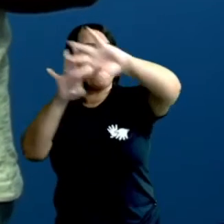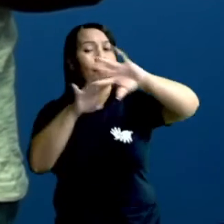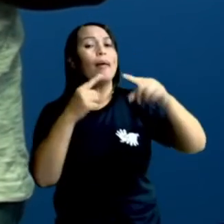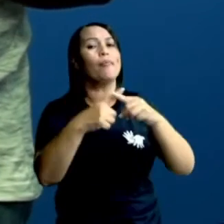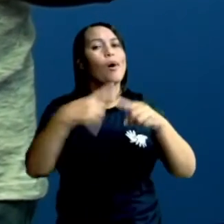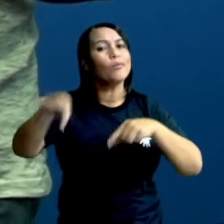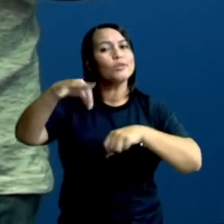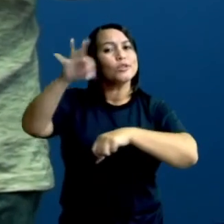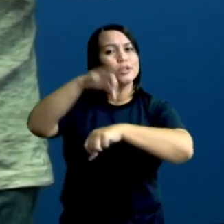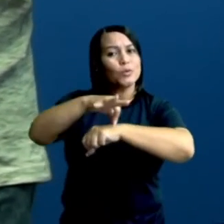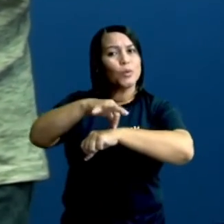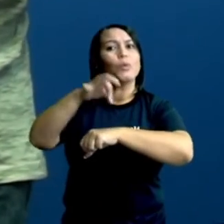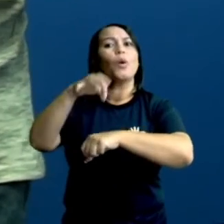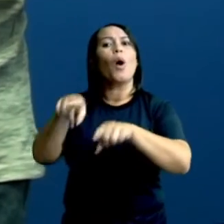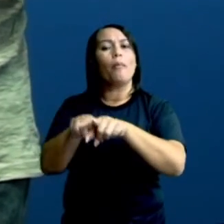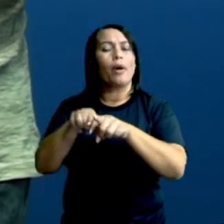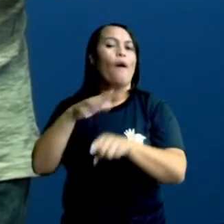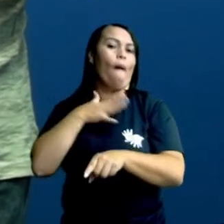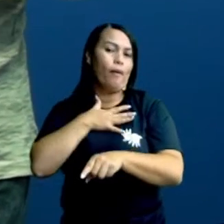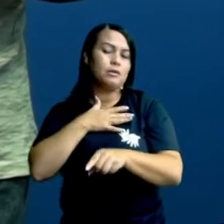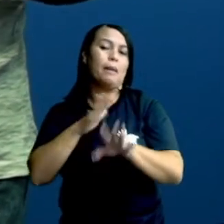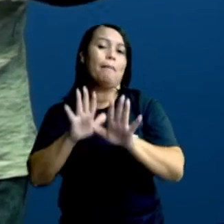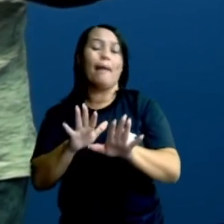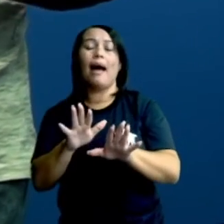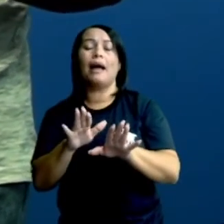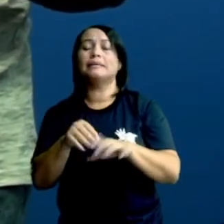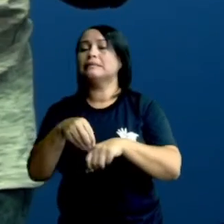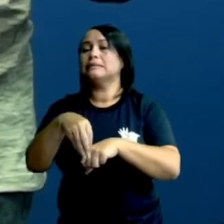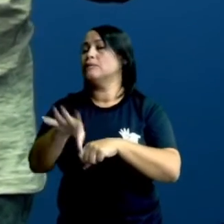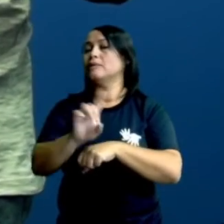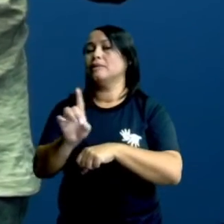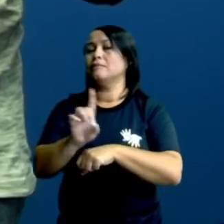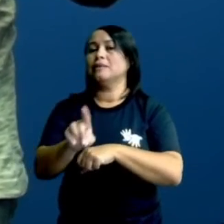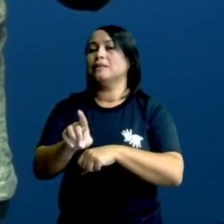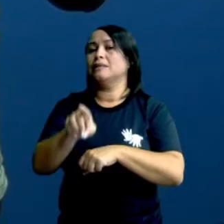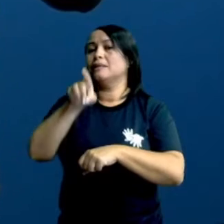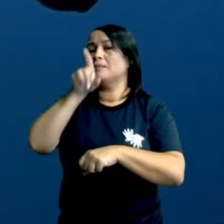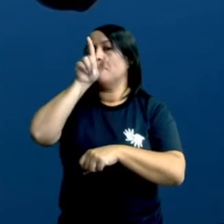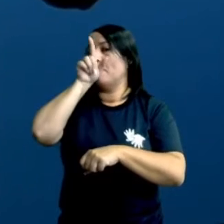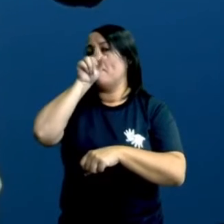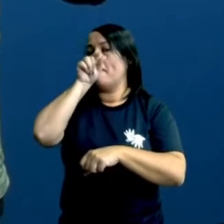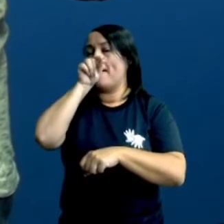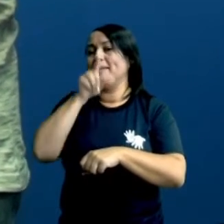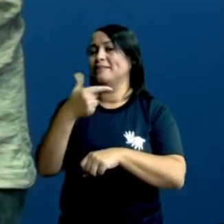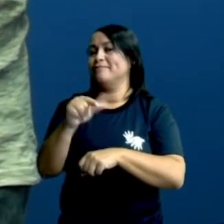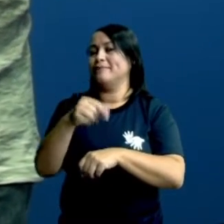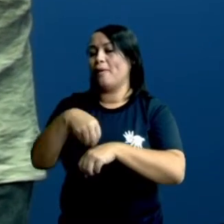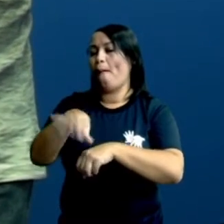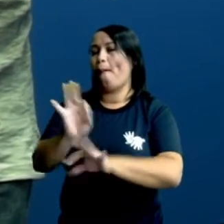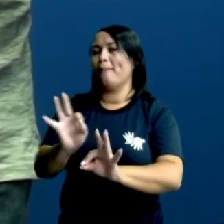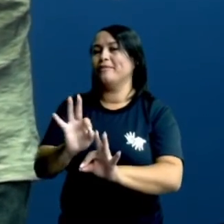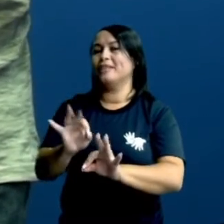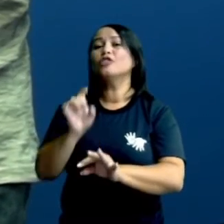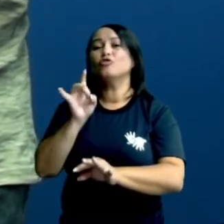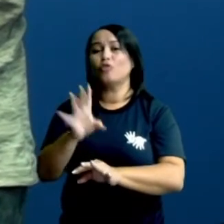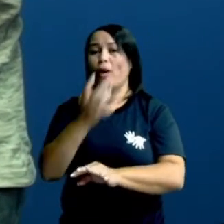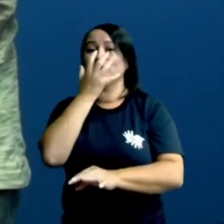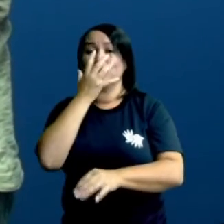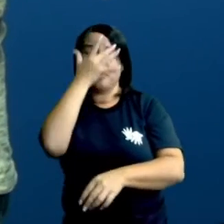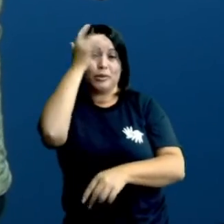sangue das aves também, porém não transmite doença para as aves. E procurar